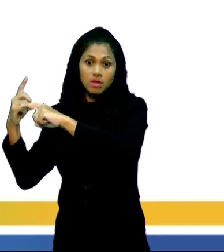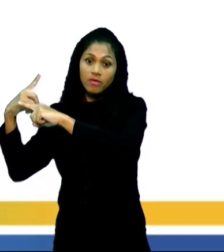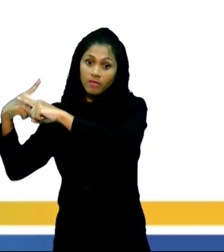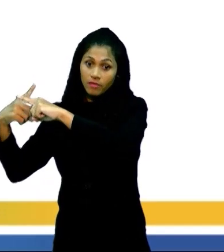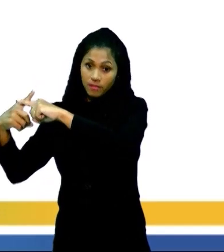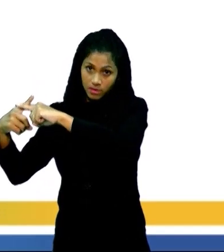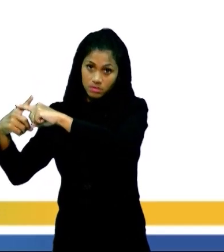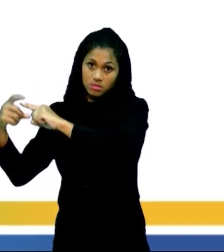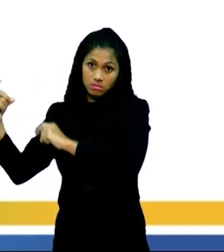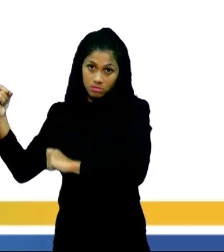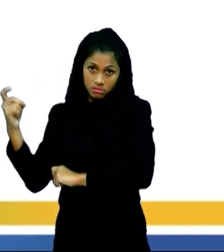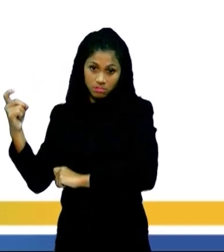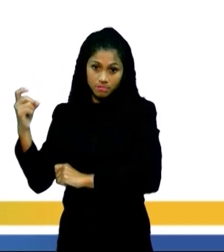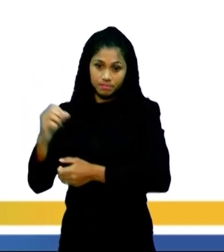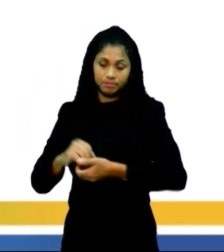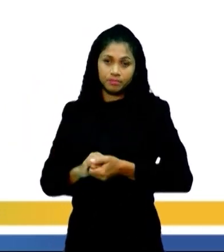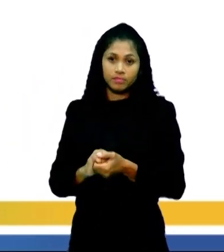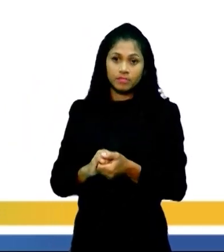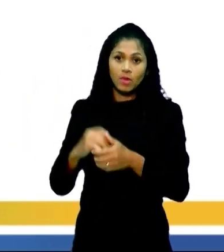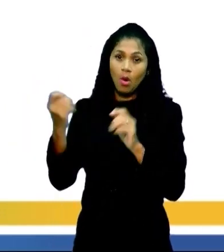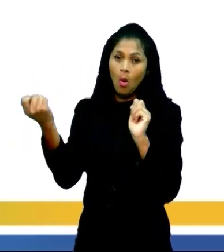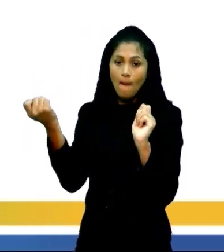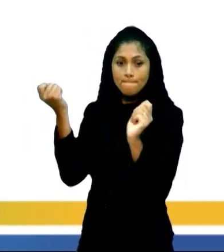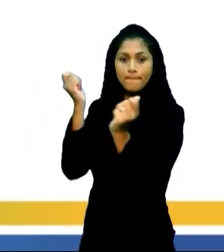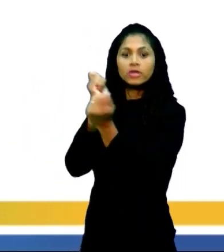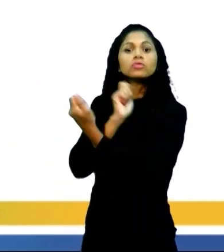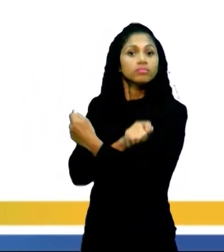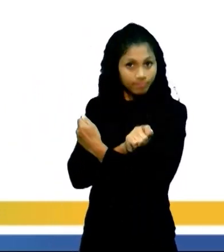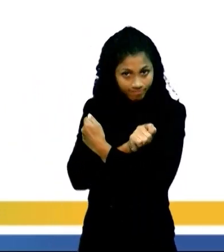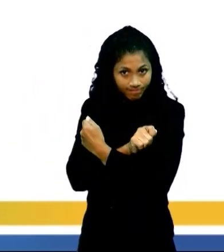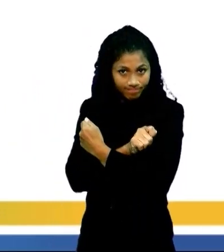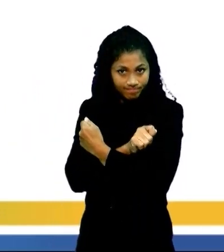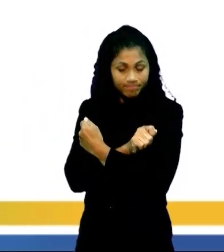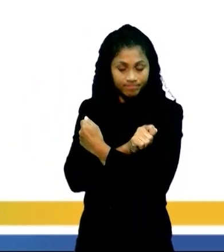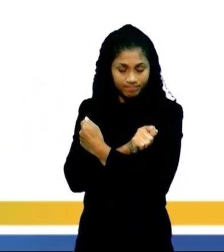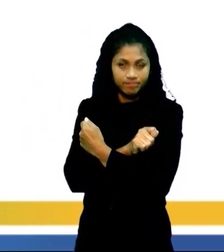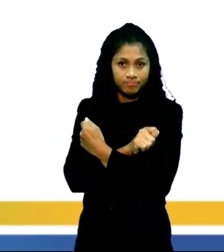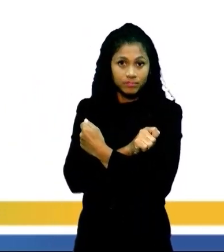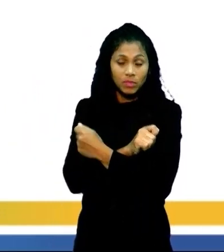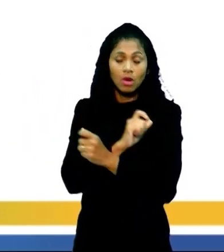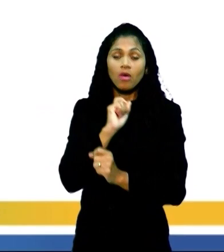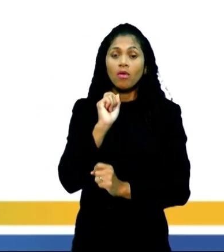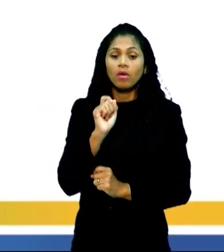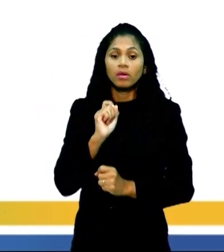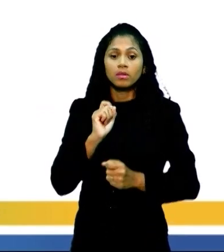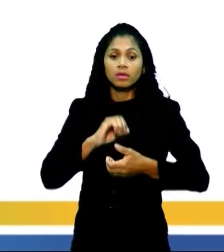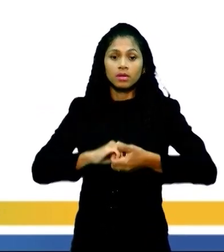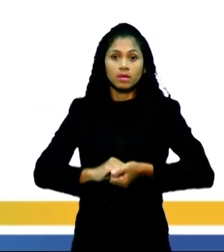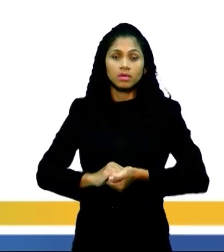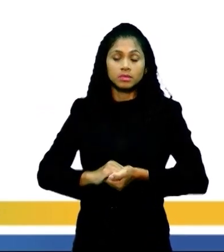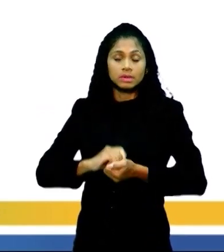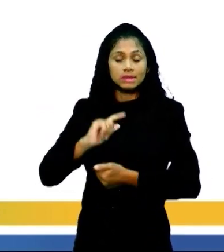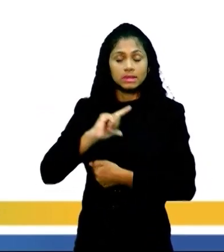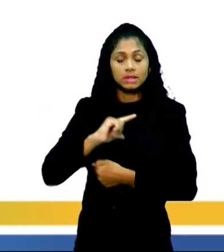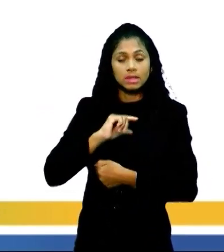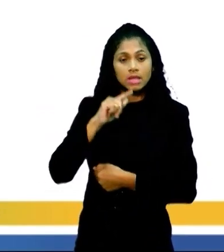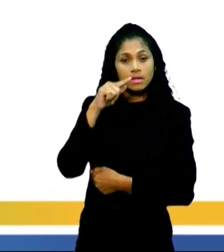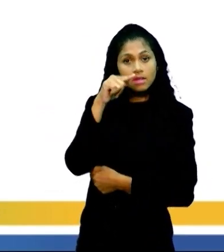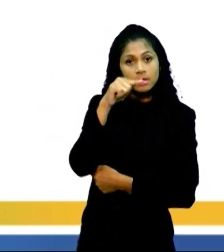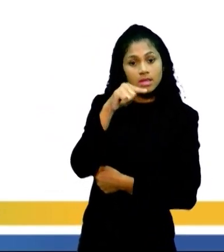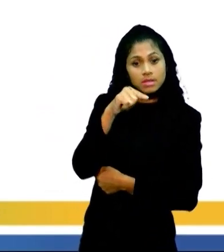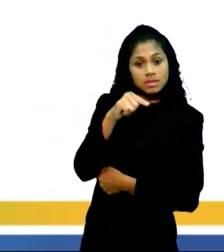x. Passando o número para o outro lado, né, que é a fração, então nós vamos ter aí a multiplicação,